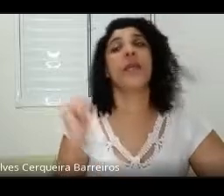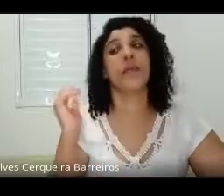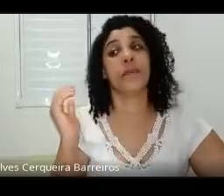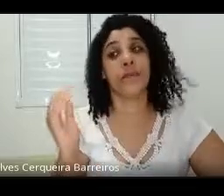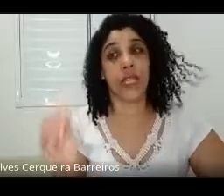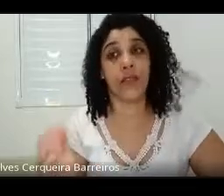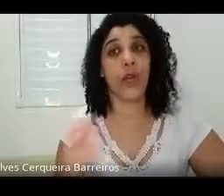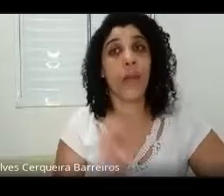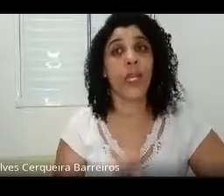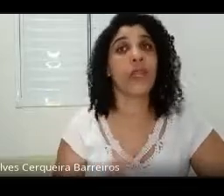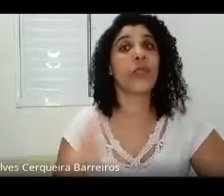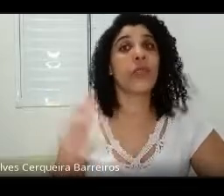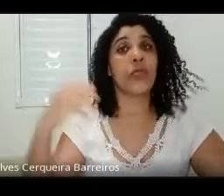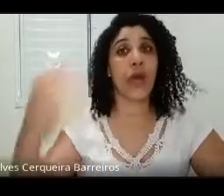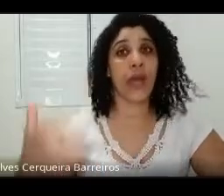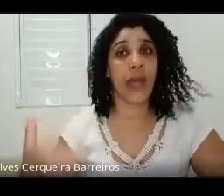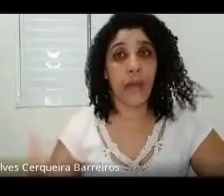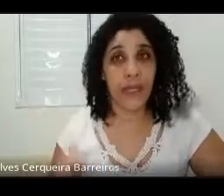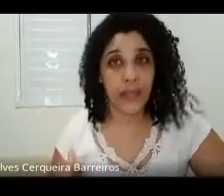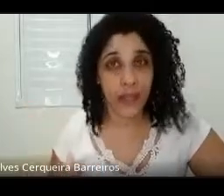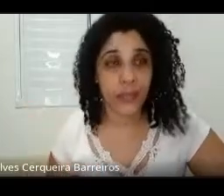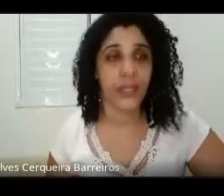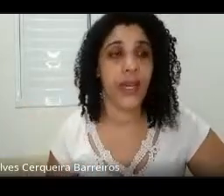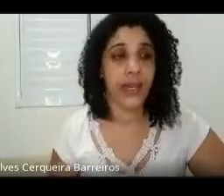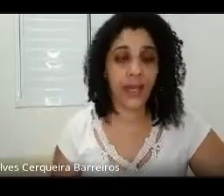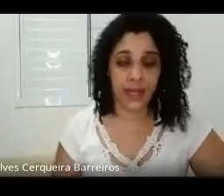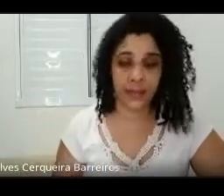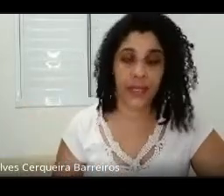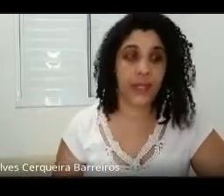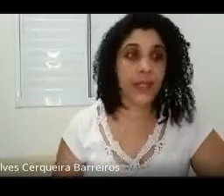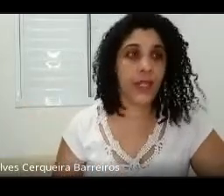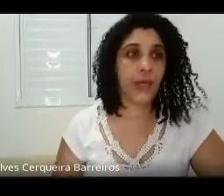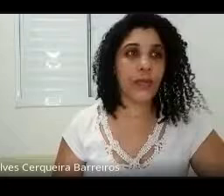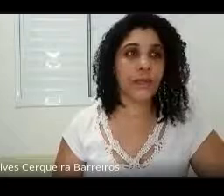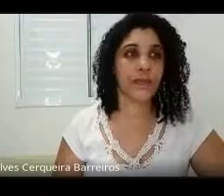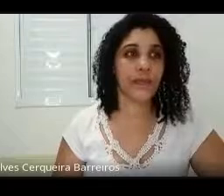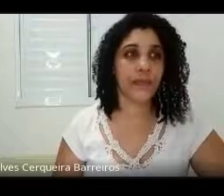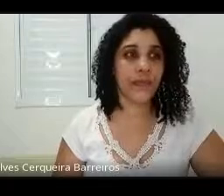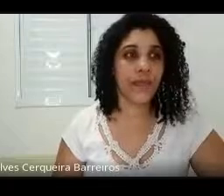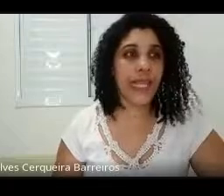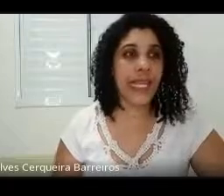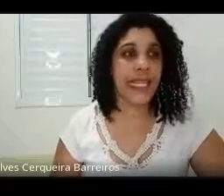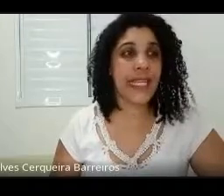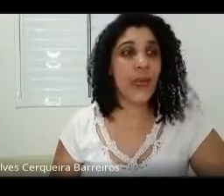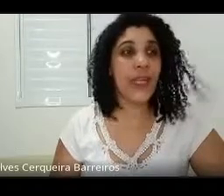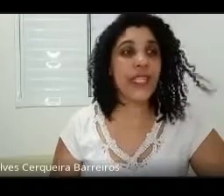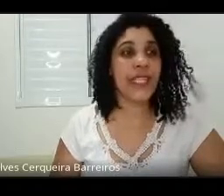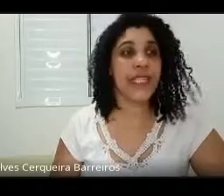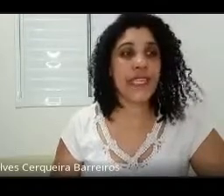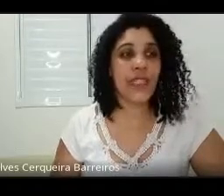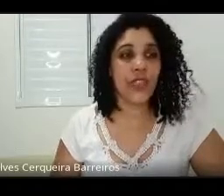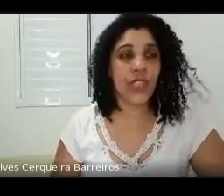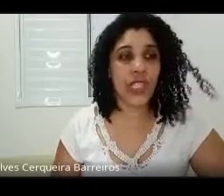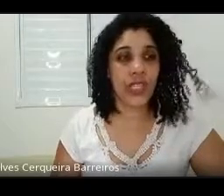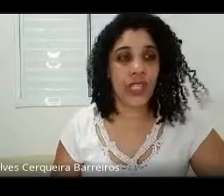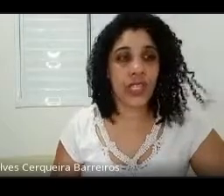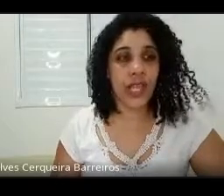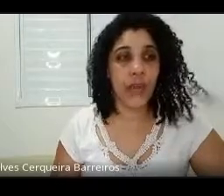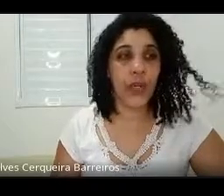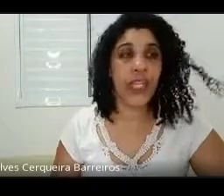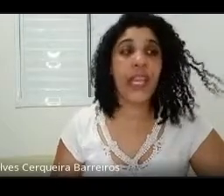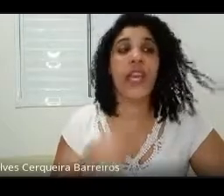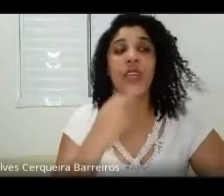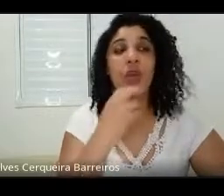sim devido ao período no qual ela aprendeu aquela língua. Então, tem essa citação